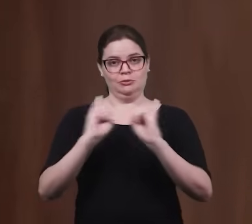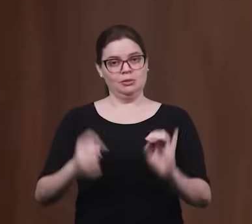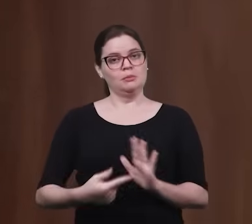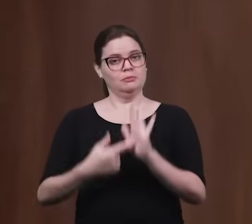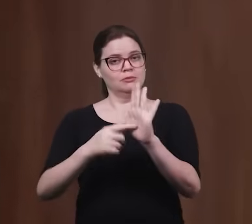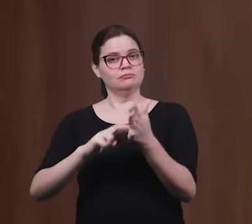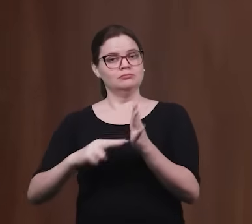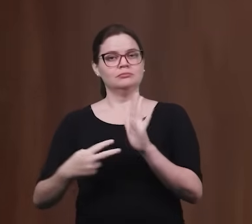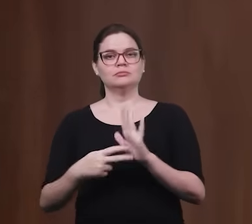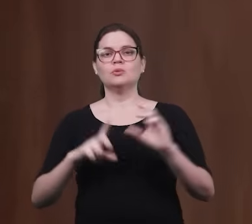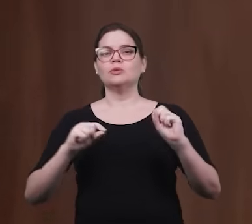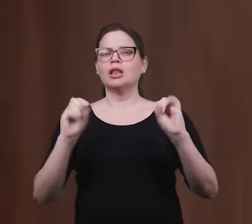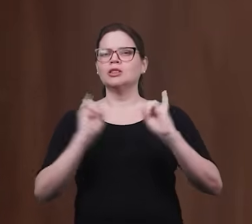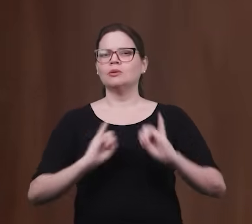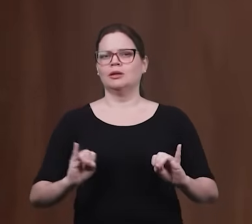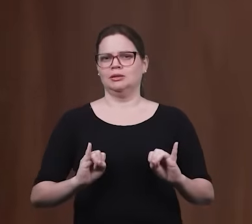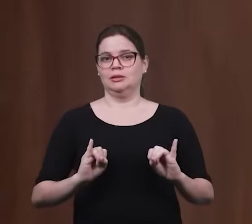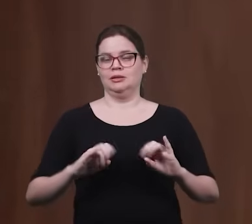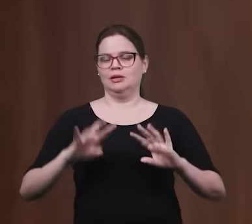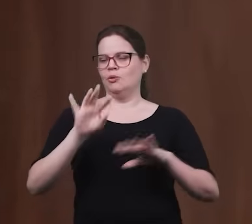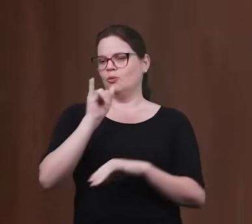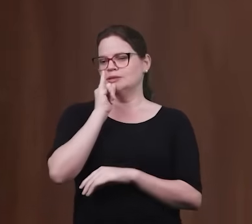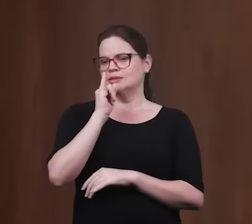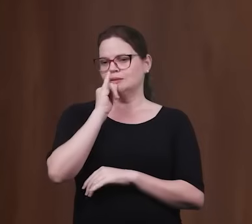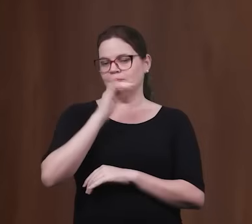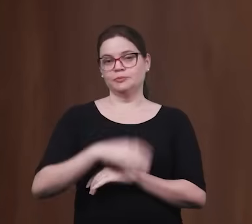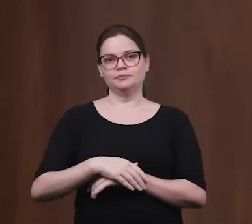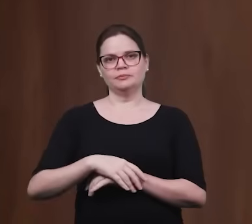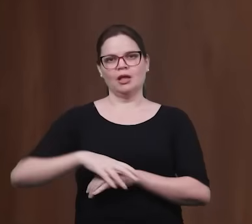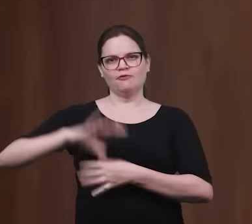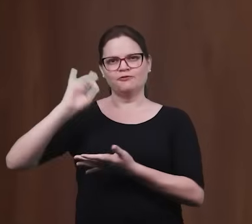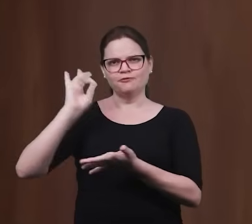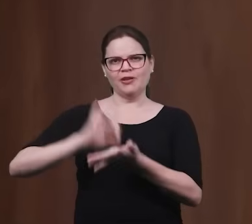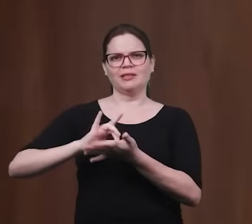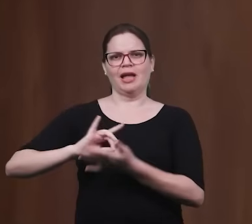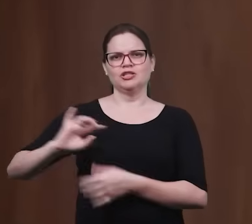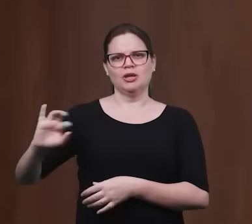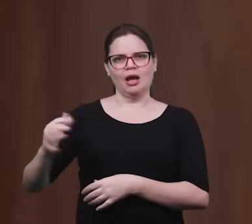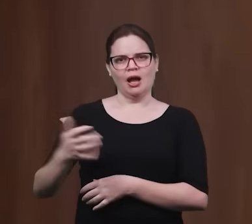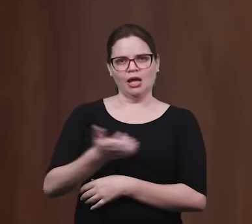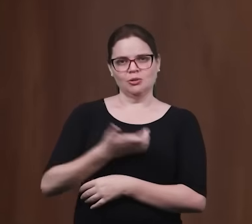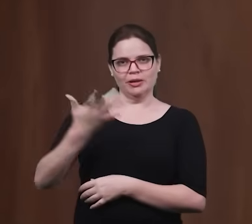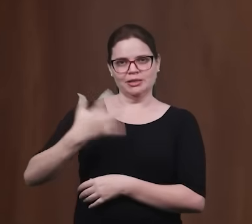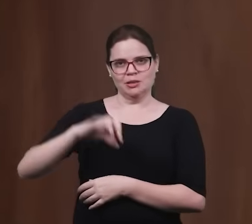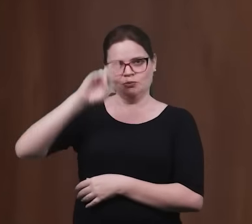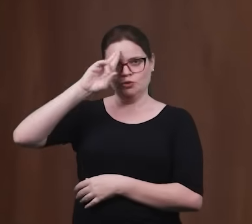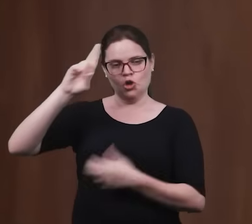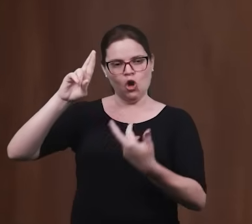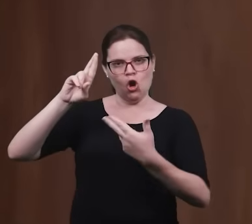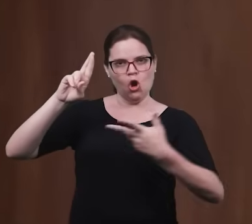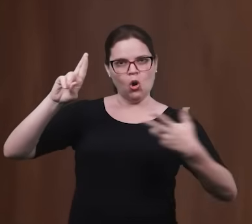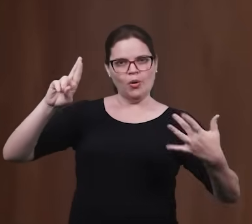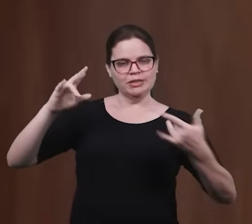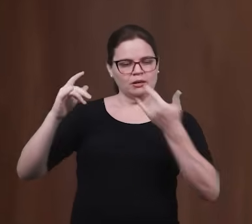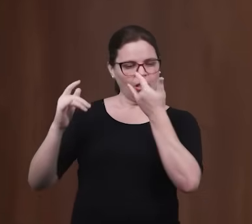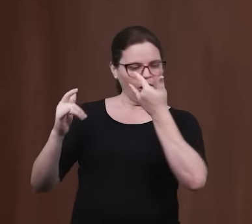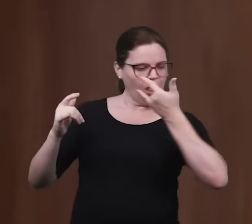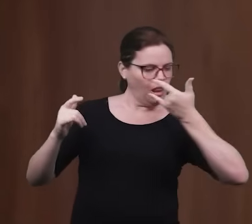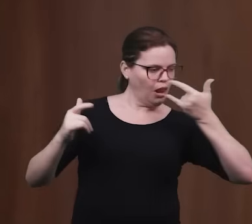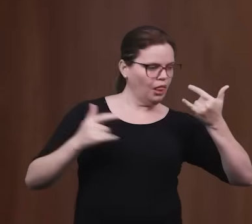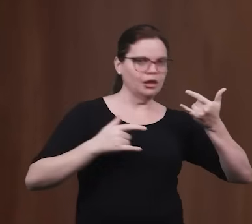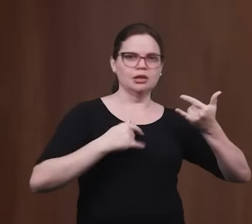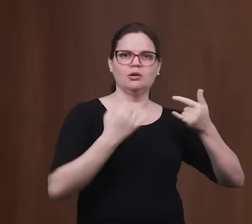tudo aquilo que nos desvia da verdadeira adoração. Porque vamos compreender assim, a